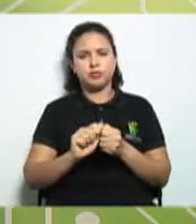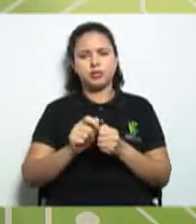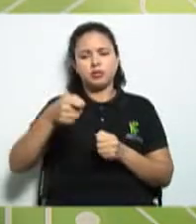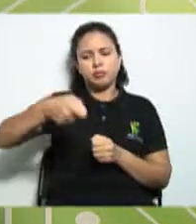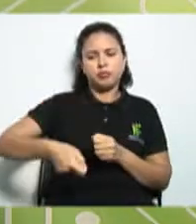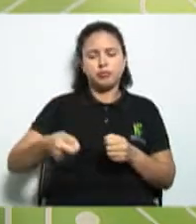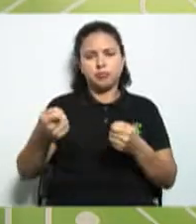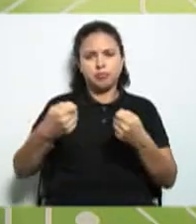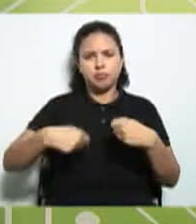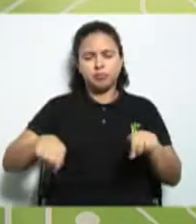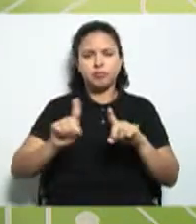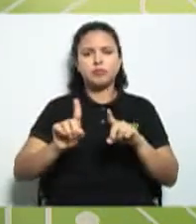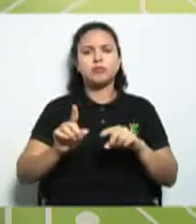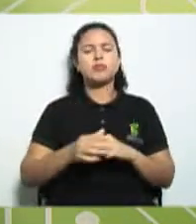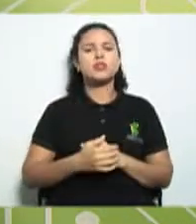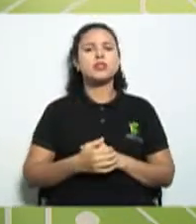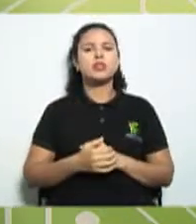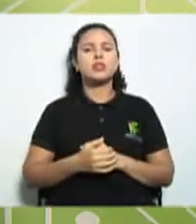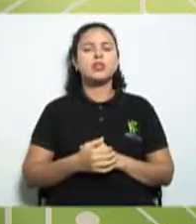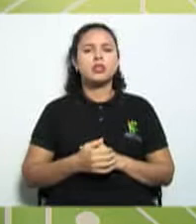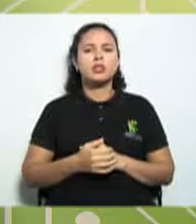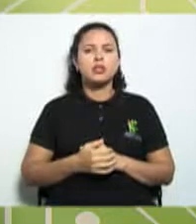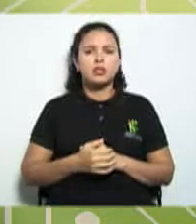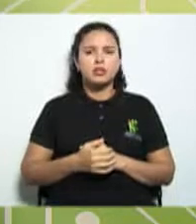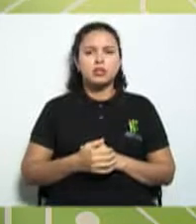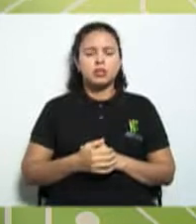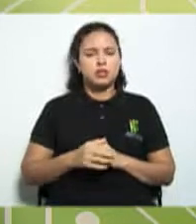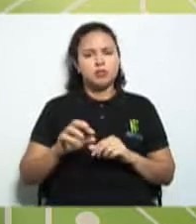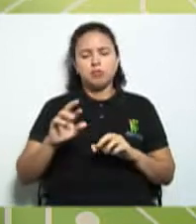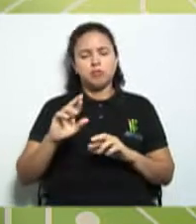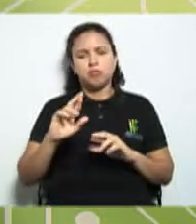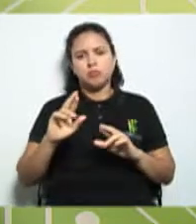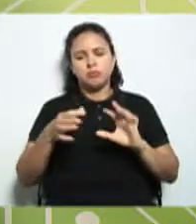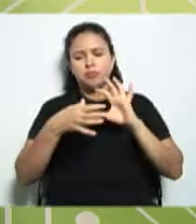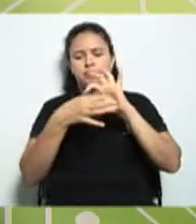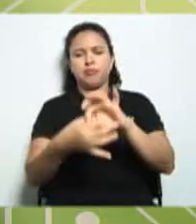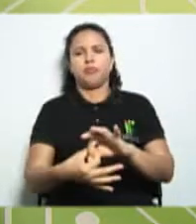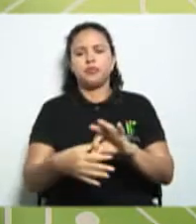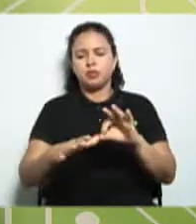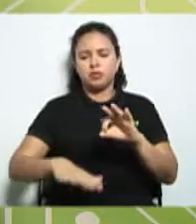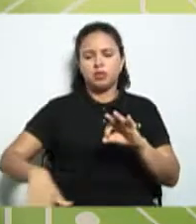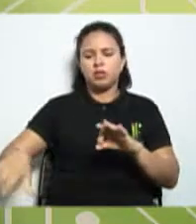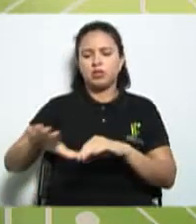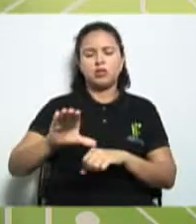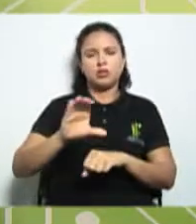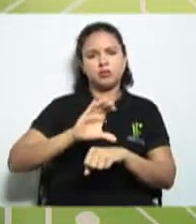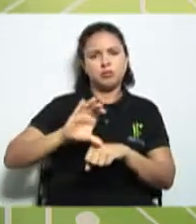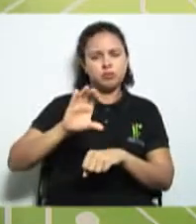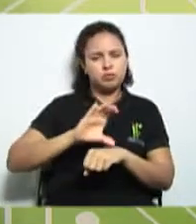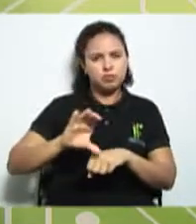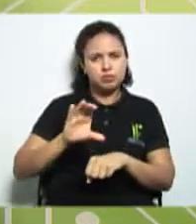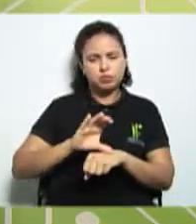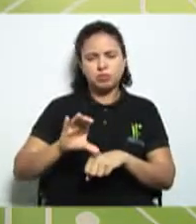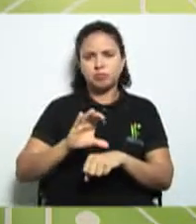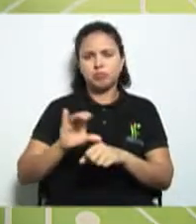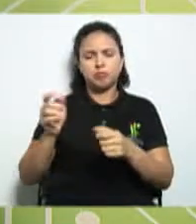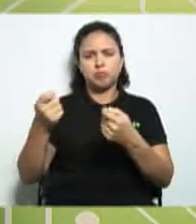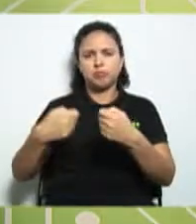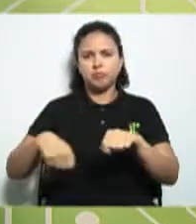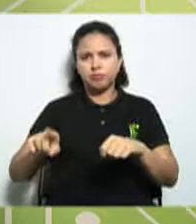precisa necessariamente ter relação com a sua área de conhecimento, com o seu